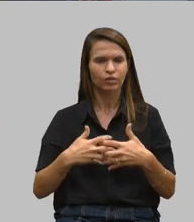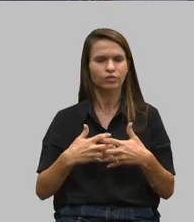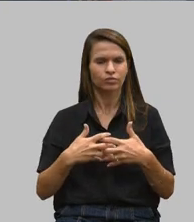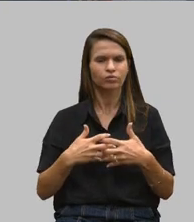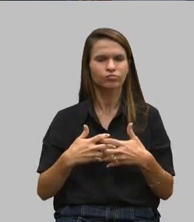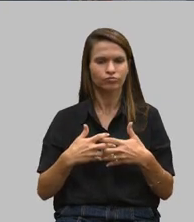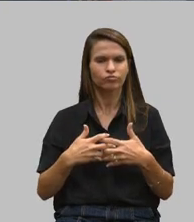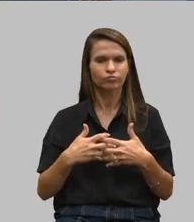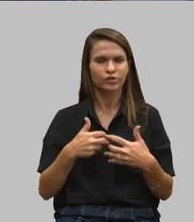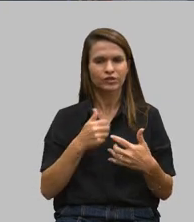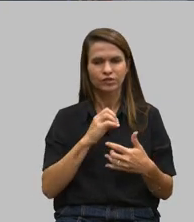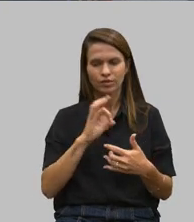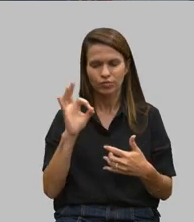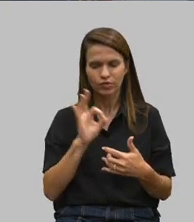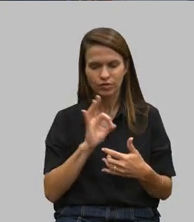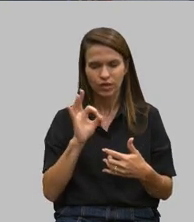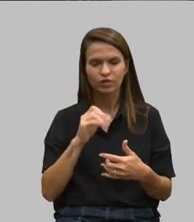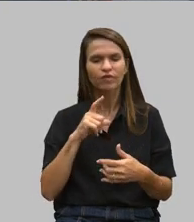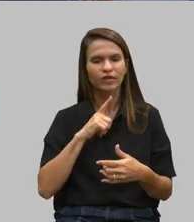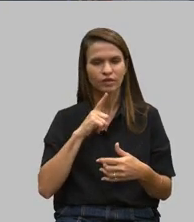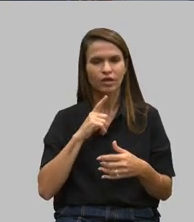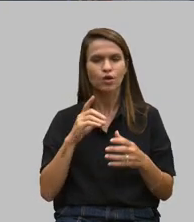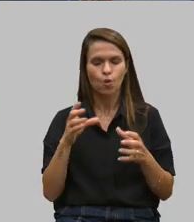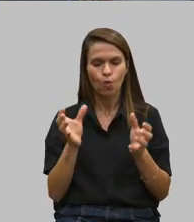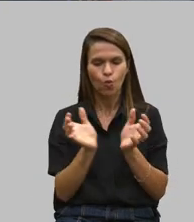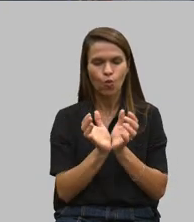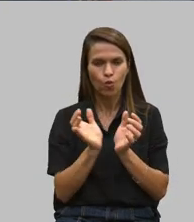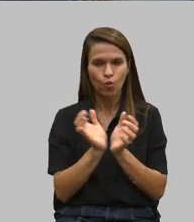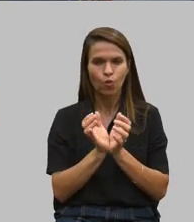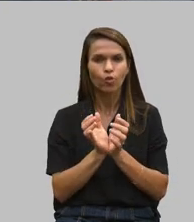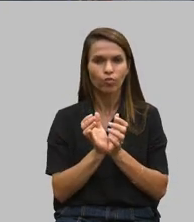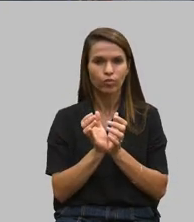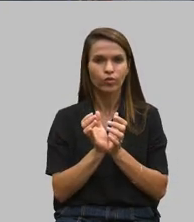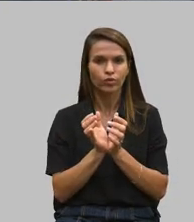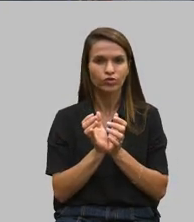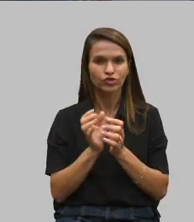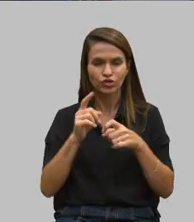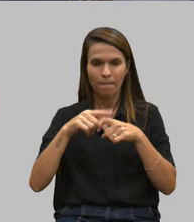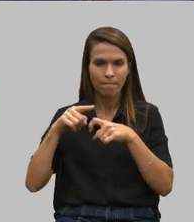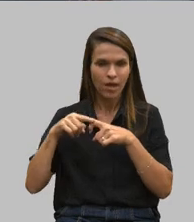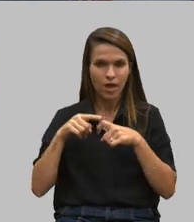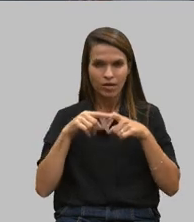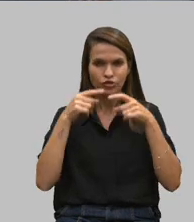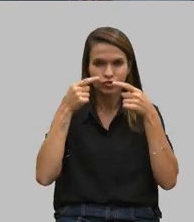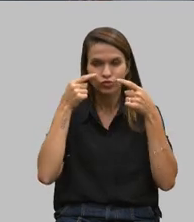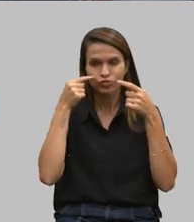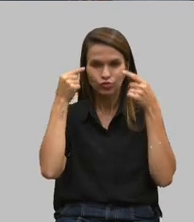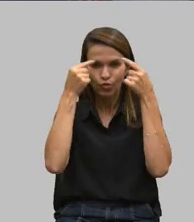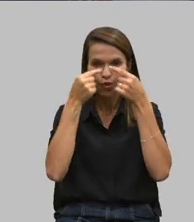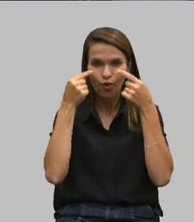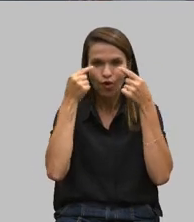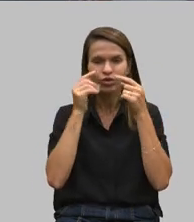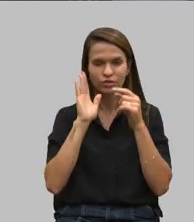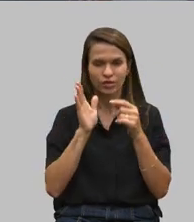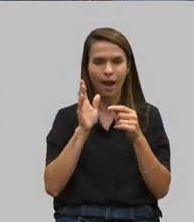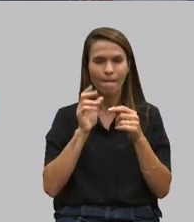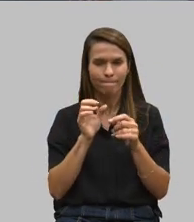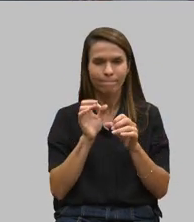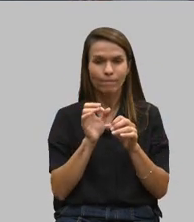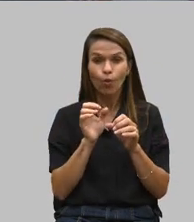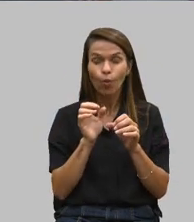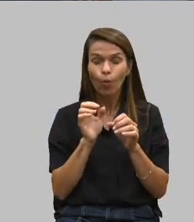uma rede de oftamologia bem estabelecida e já temos uma um um acompanhamento relacionado